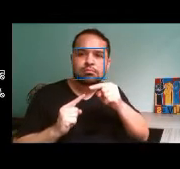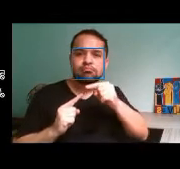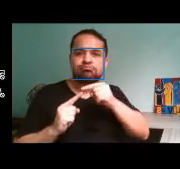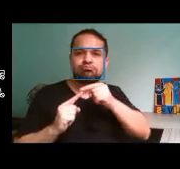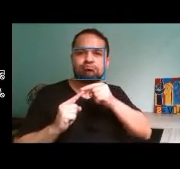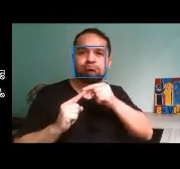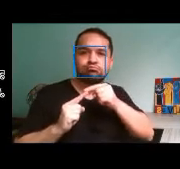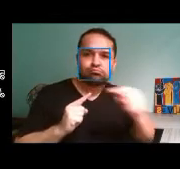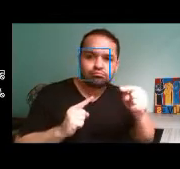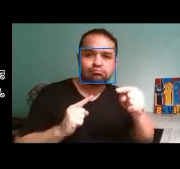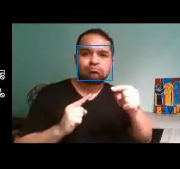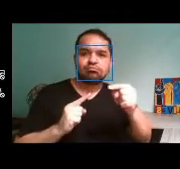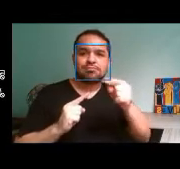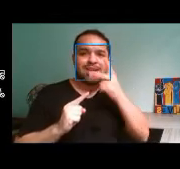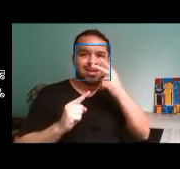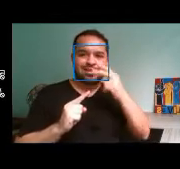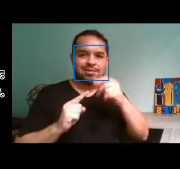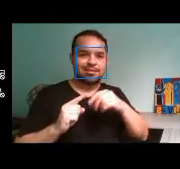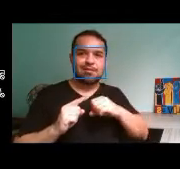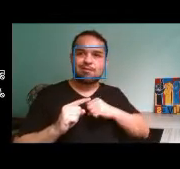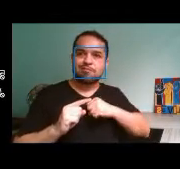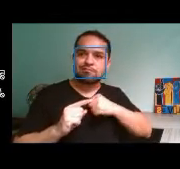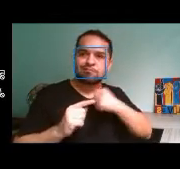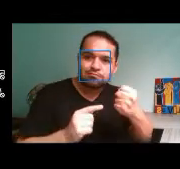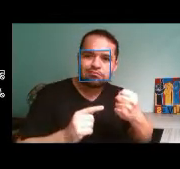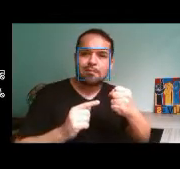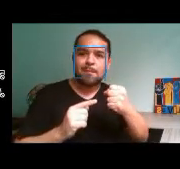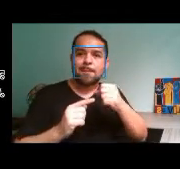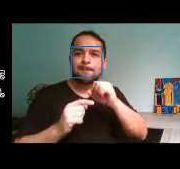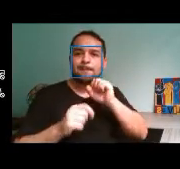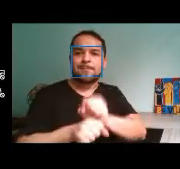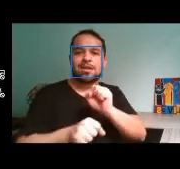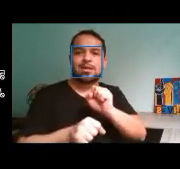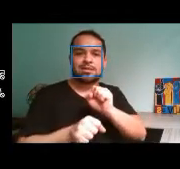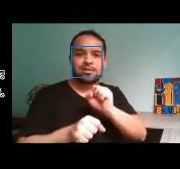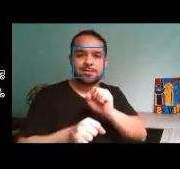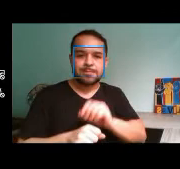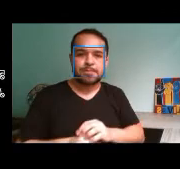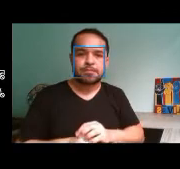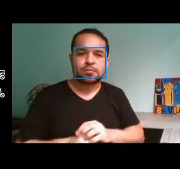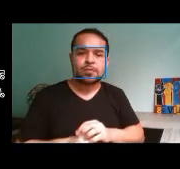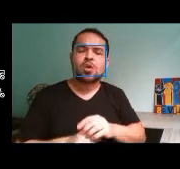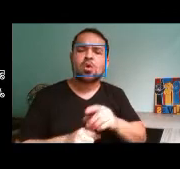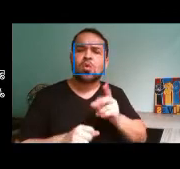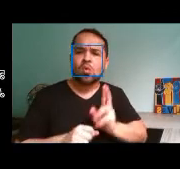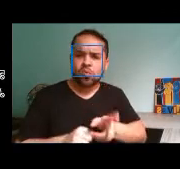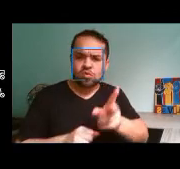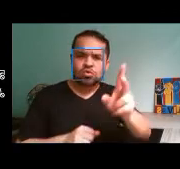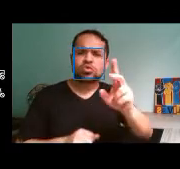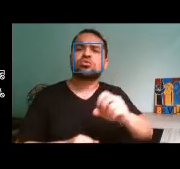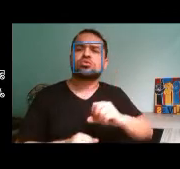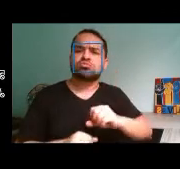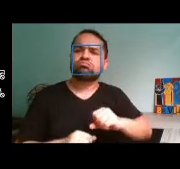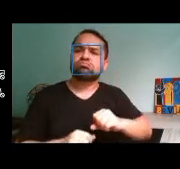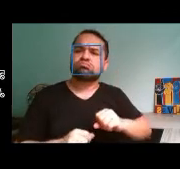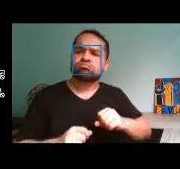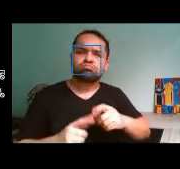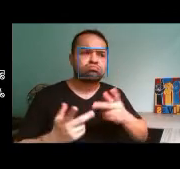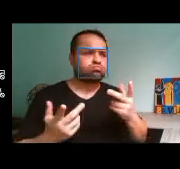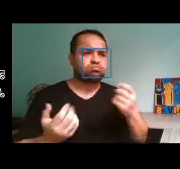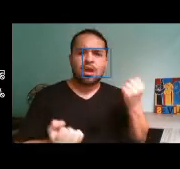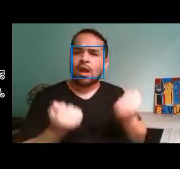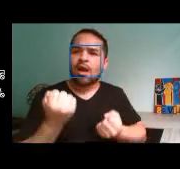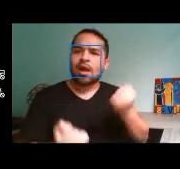Ele pode ter uma retenção, quando ele tem uma parada súbita, né? Ele pode ser contínuo,